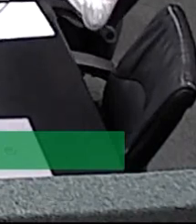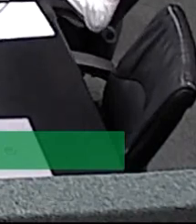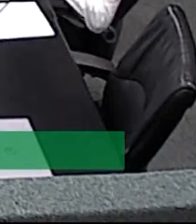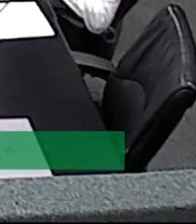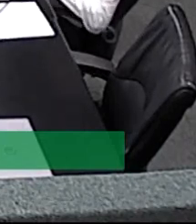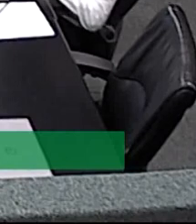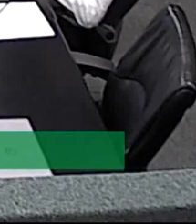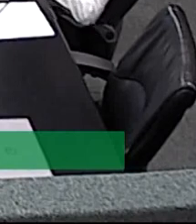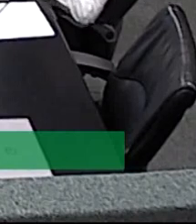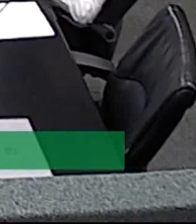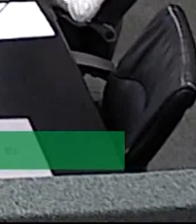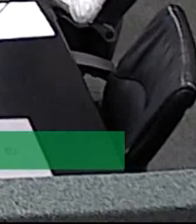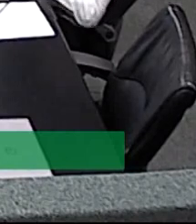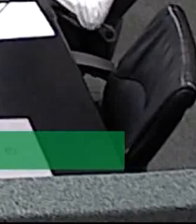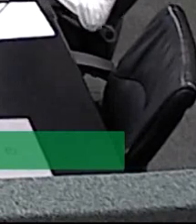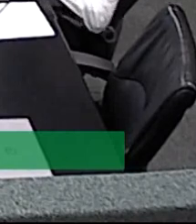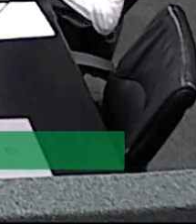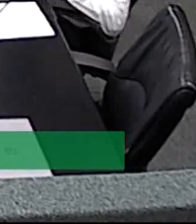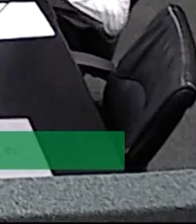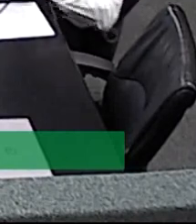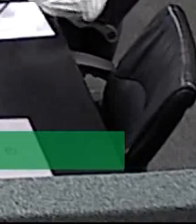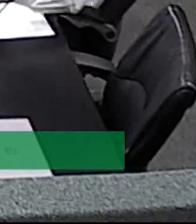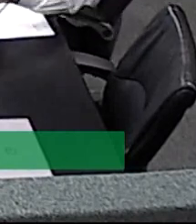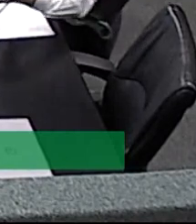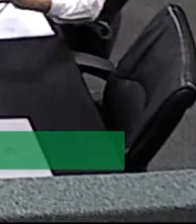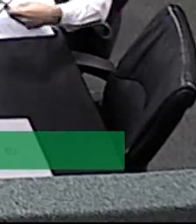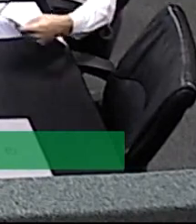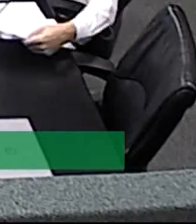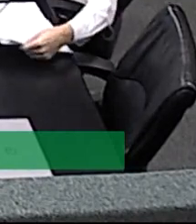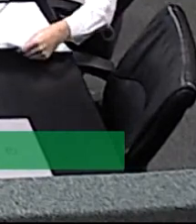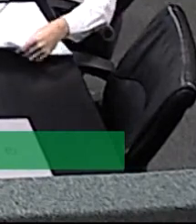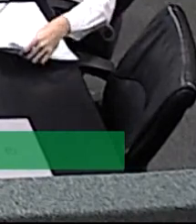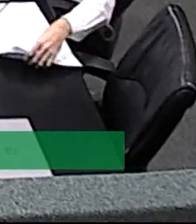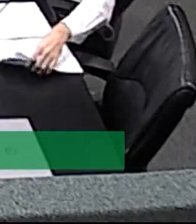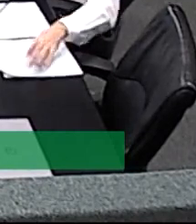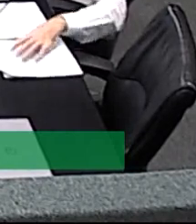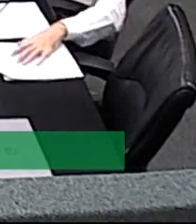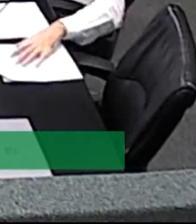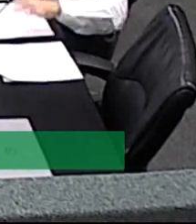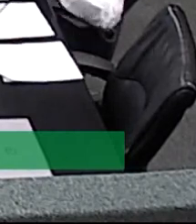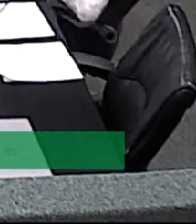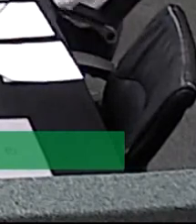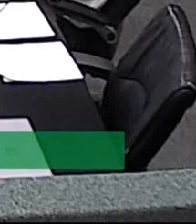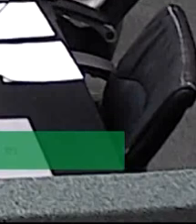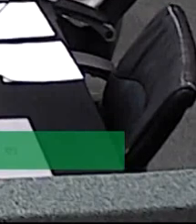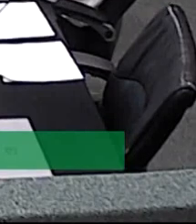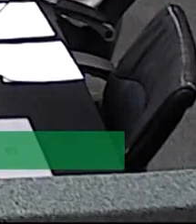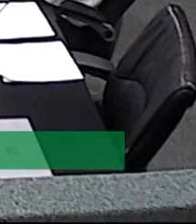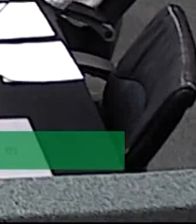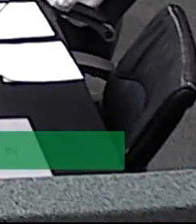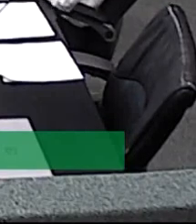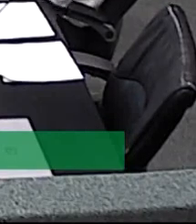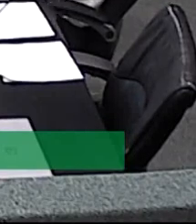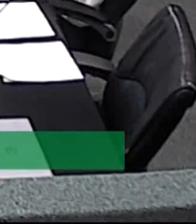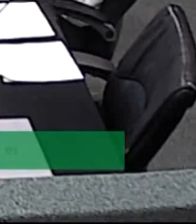agora passo a palavra para o deputado Maurício peixer que está junto a ccj substituindo Deputado március